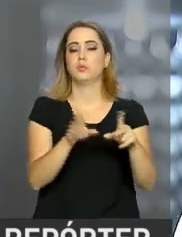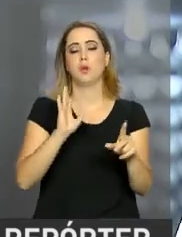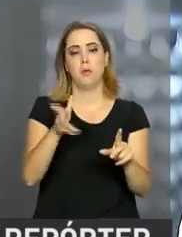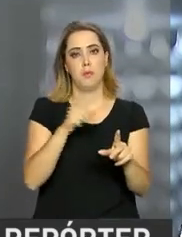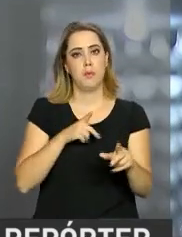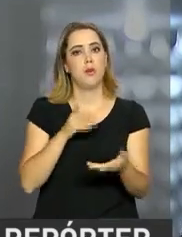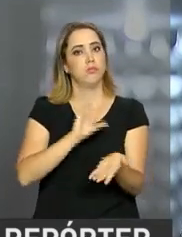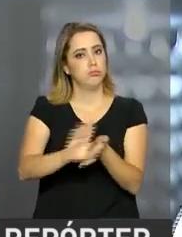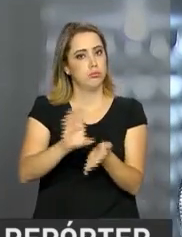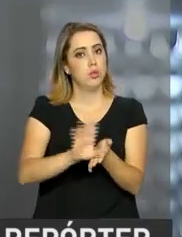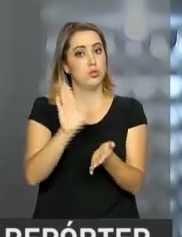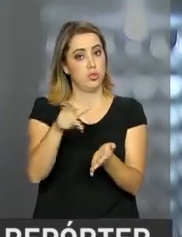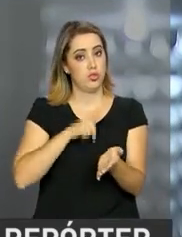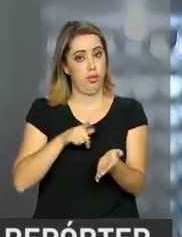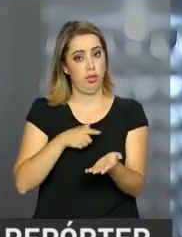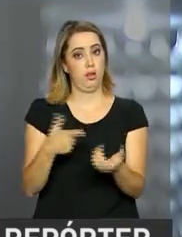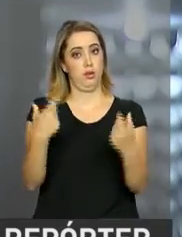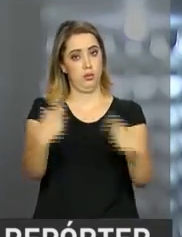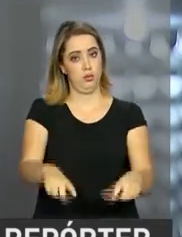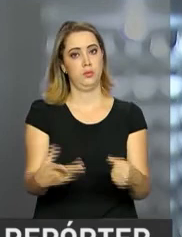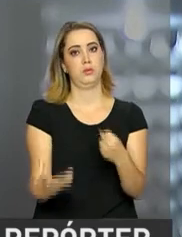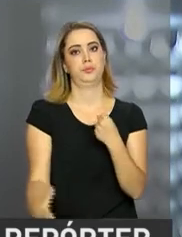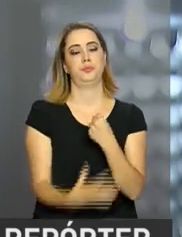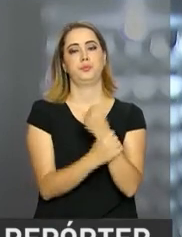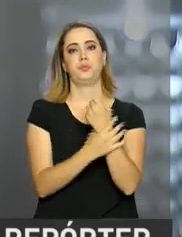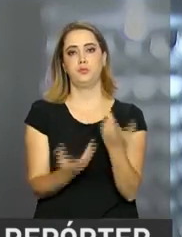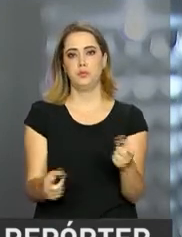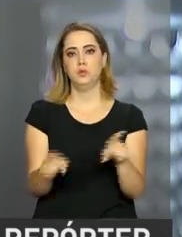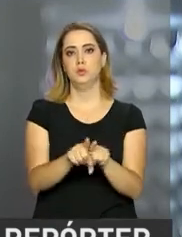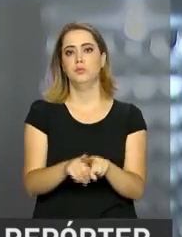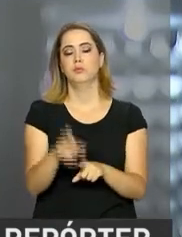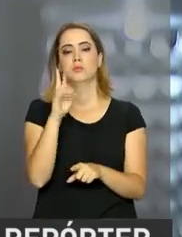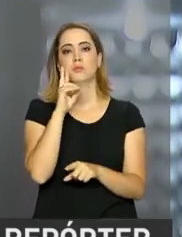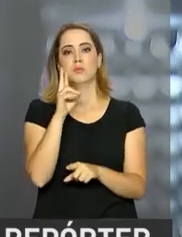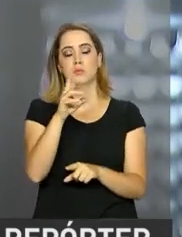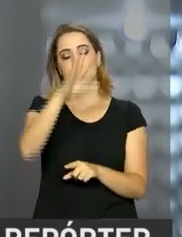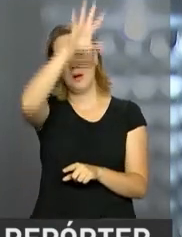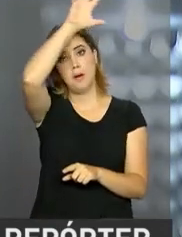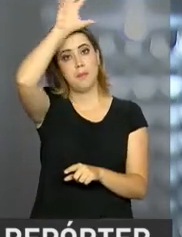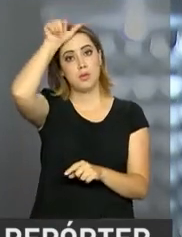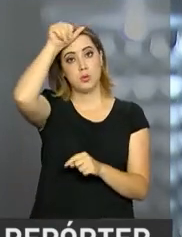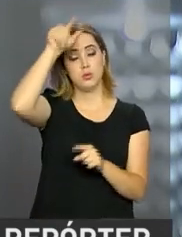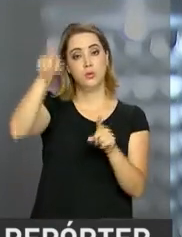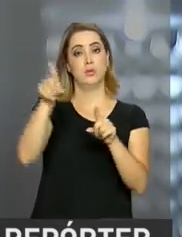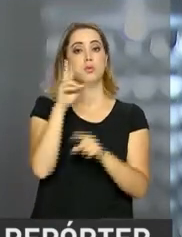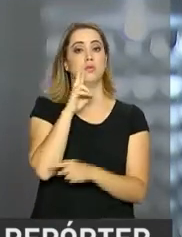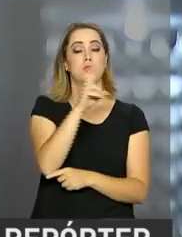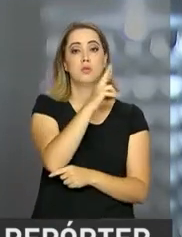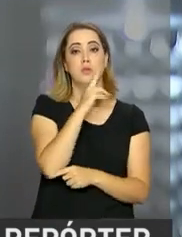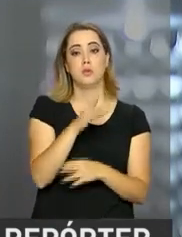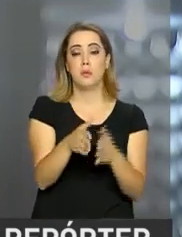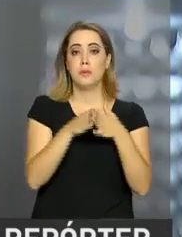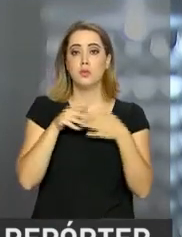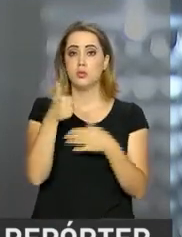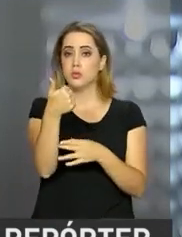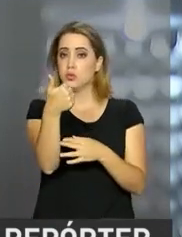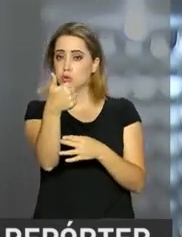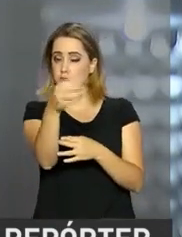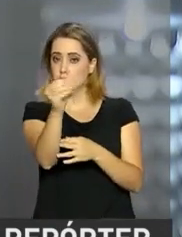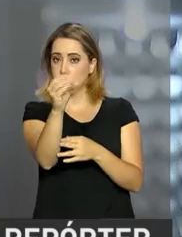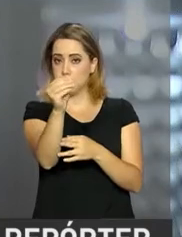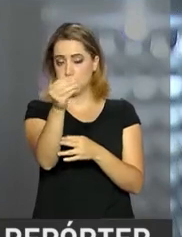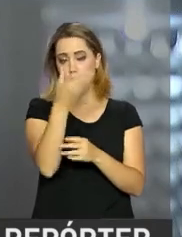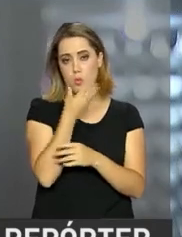já existentes amazonas e roraima pediram cada um o envio de 100 homens da força nacional para ajudar no policiamento